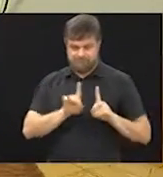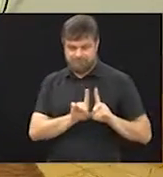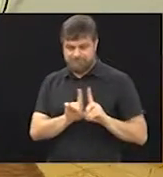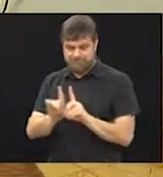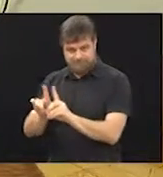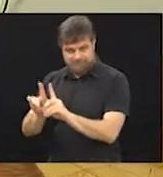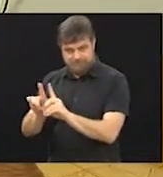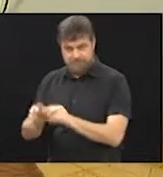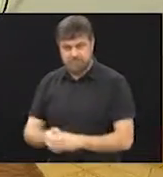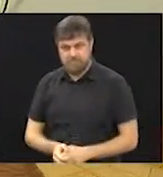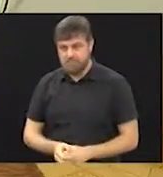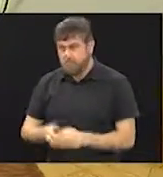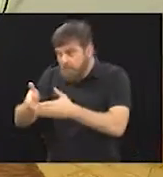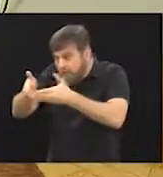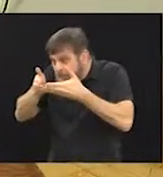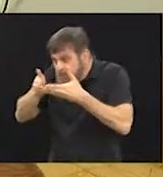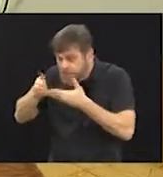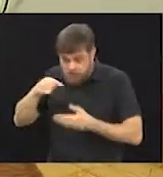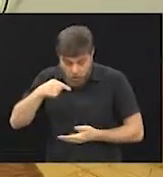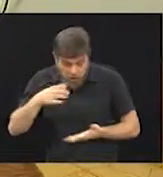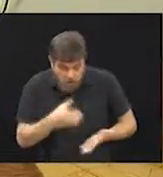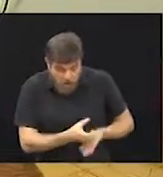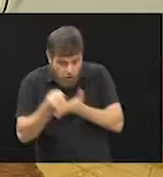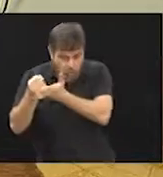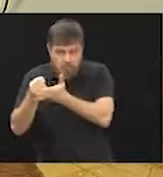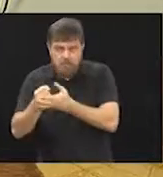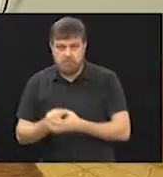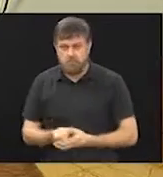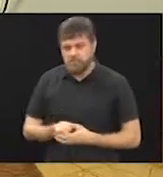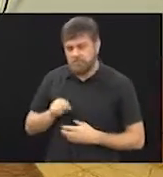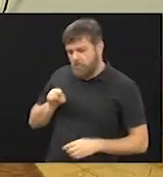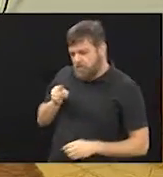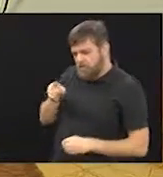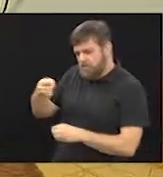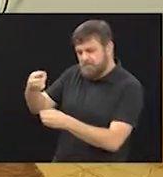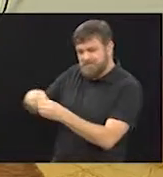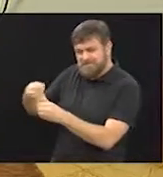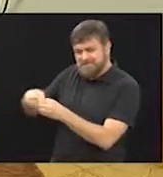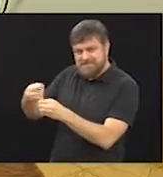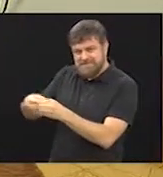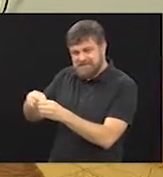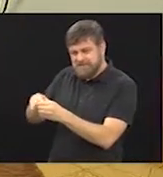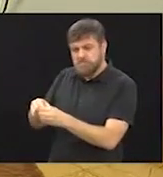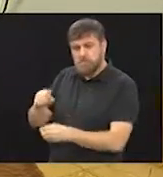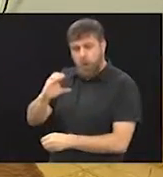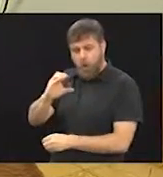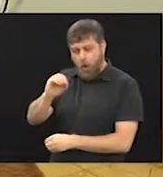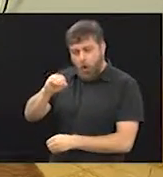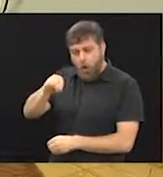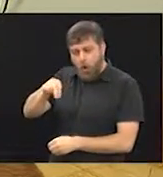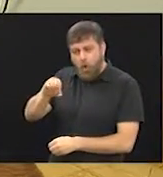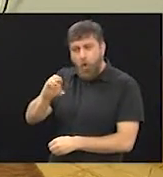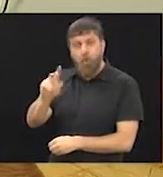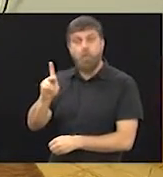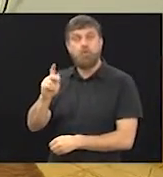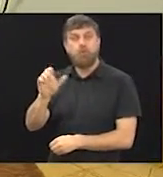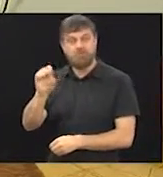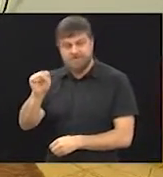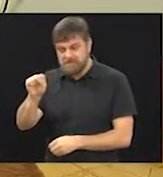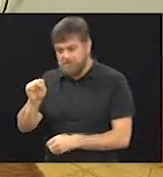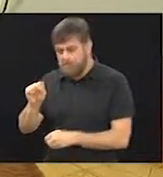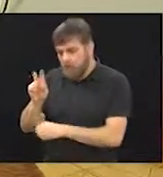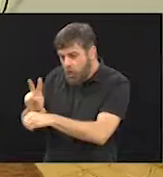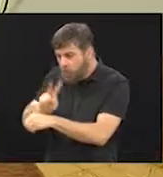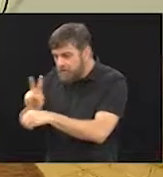ele pediu socorro. Aí me levaram para uma cidade chamada Conchas. Lá fizeram os primeiros socorros e depois me mandaram para